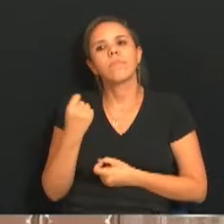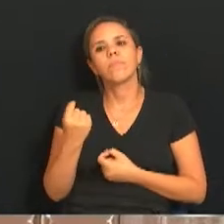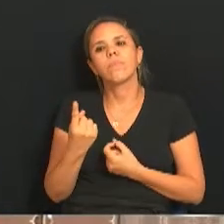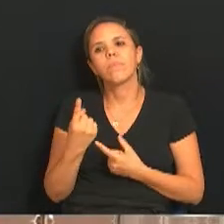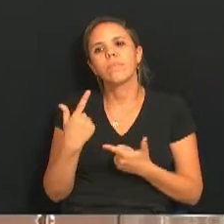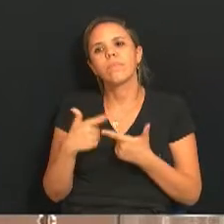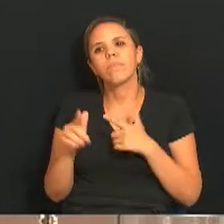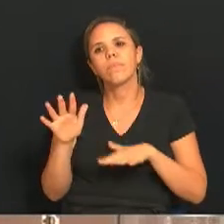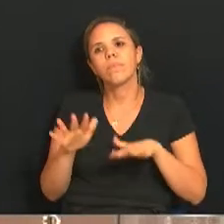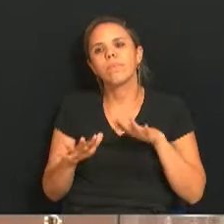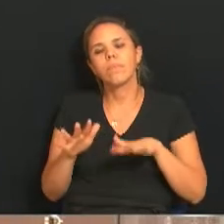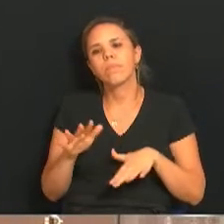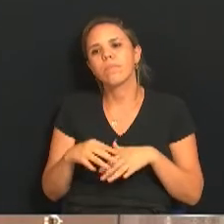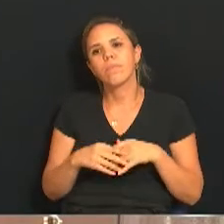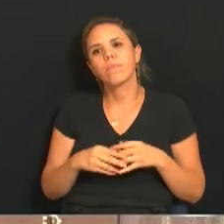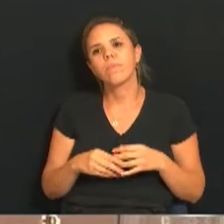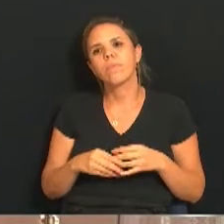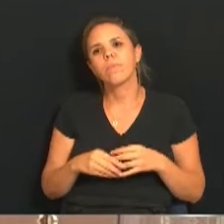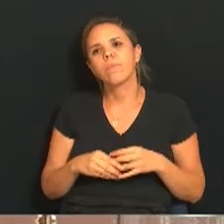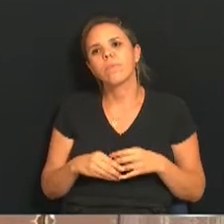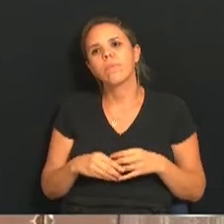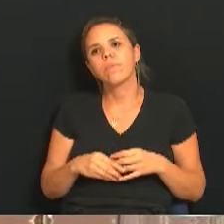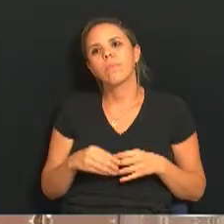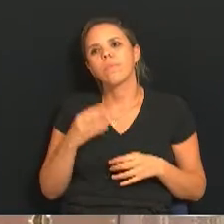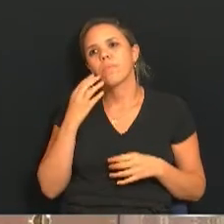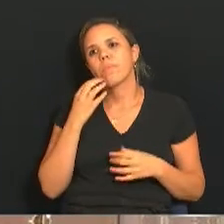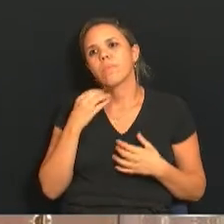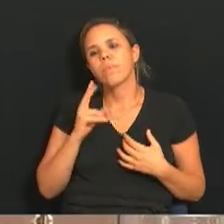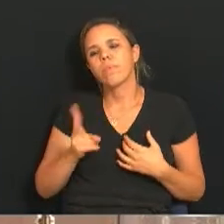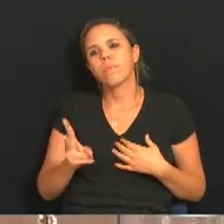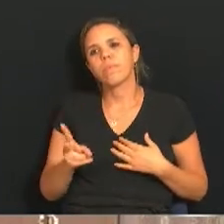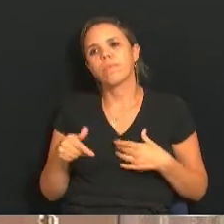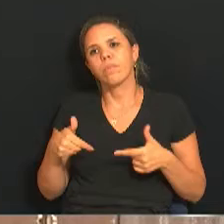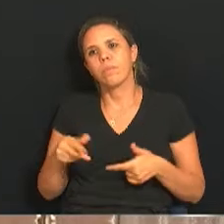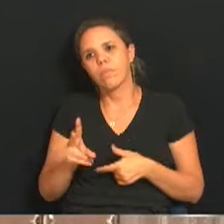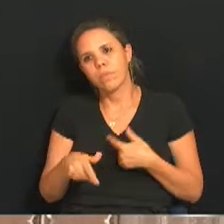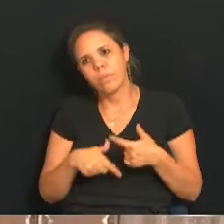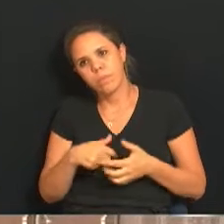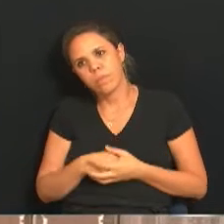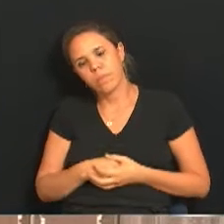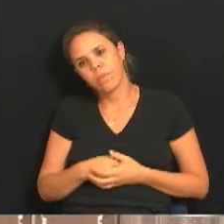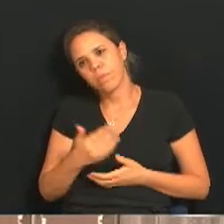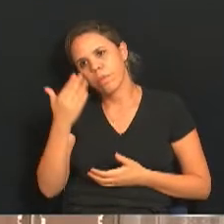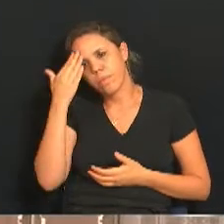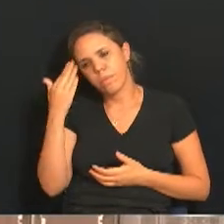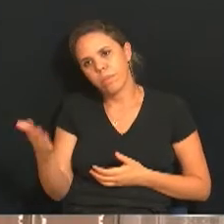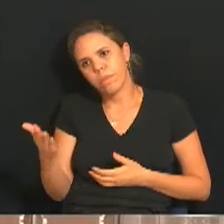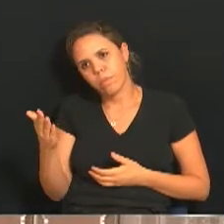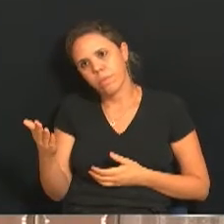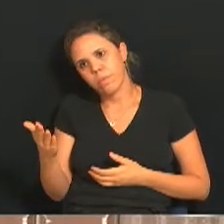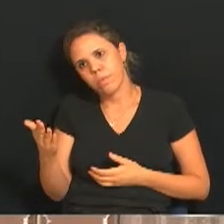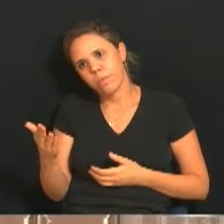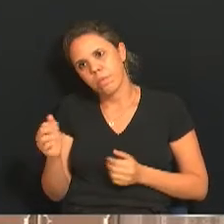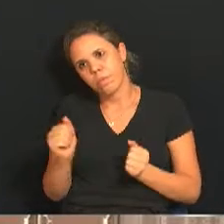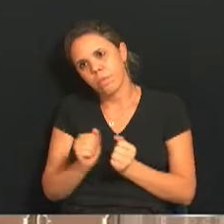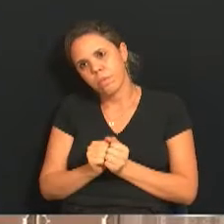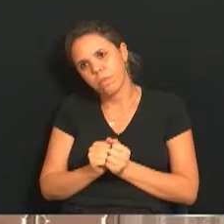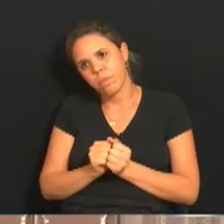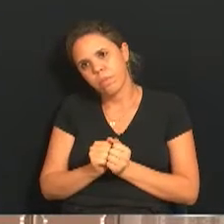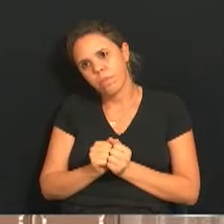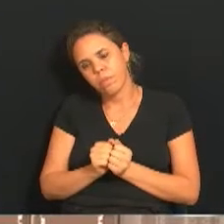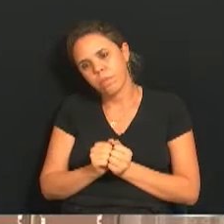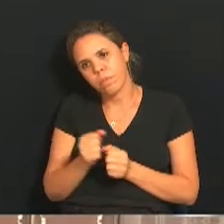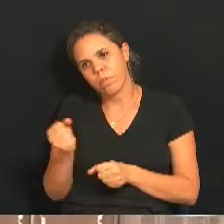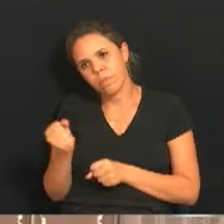né, mas a gente não cansa de continuar o trabalho. Então, agradeço, Fileto, por estar junto com a gente há tantos anos.